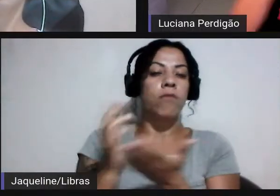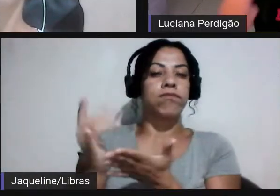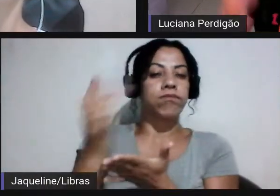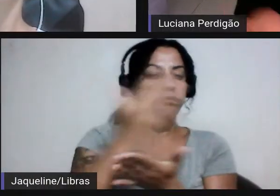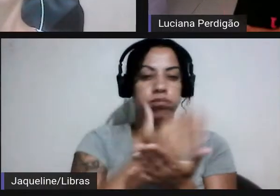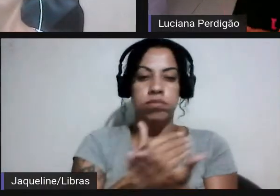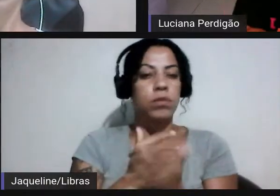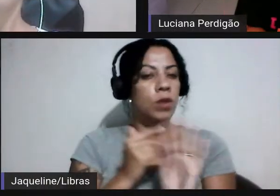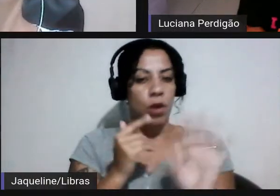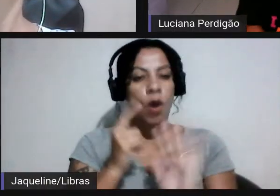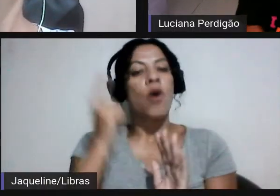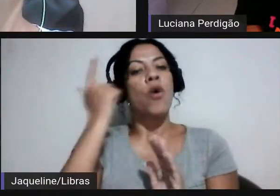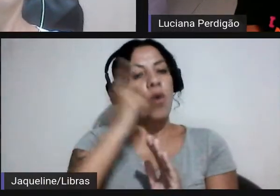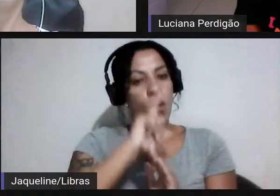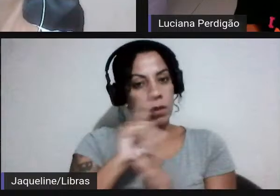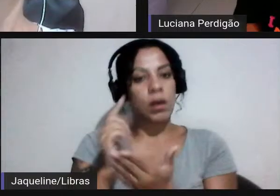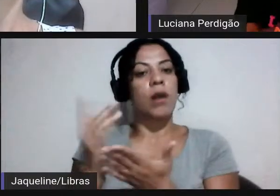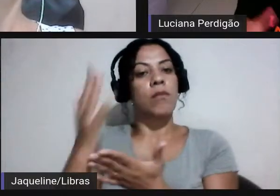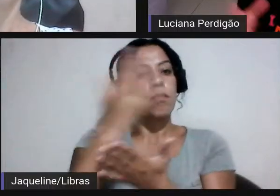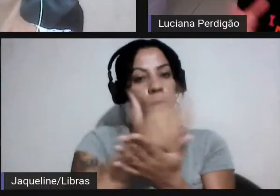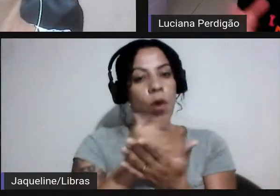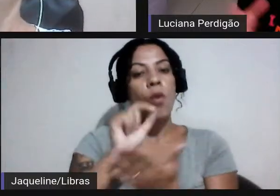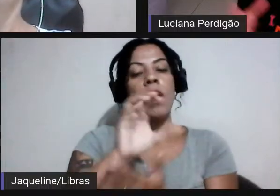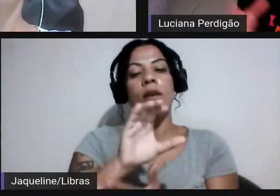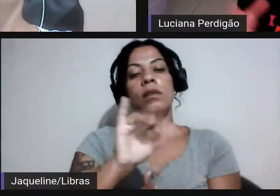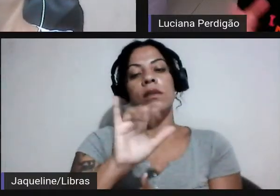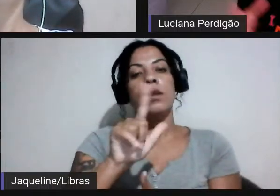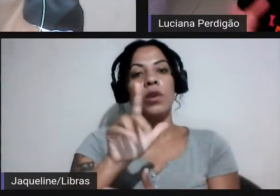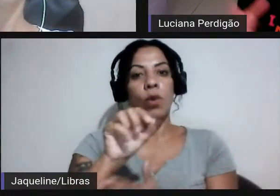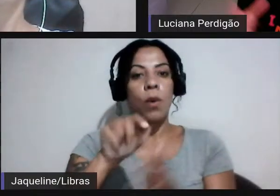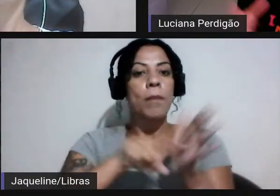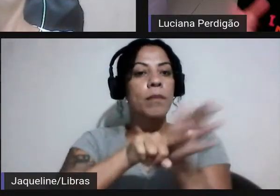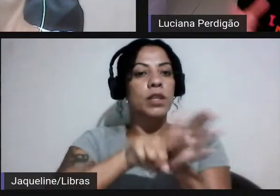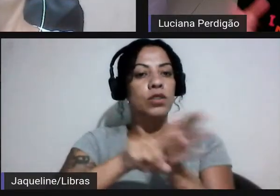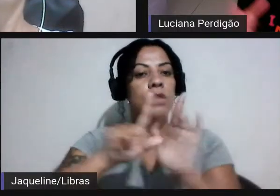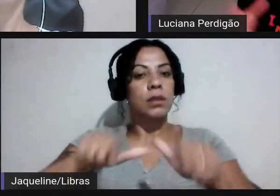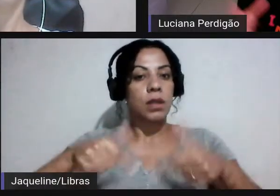necessárias do ciclo da pesquisação para